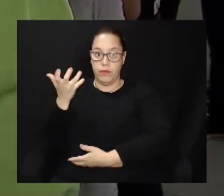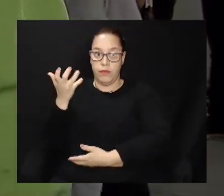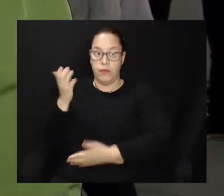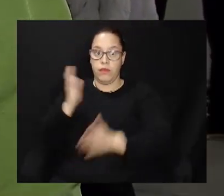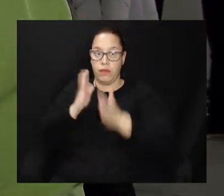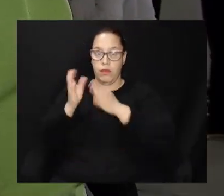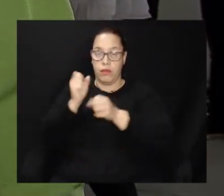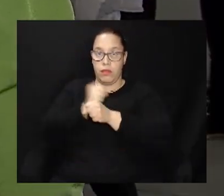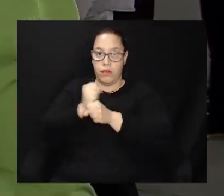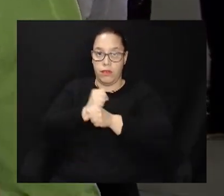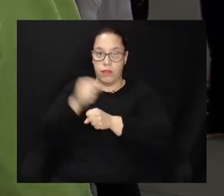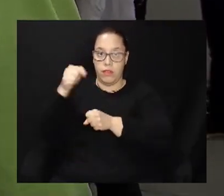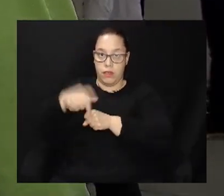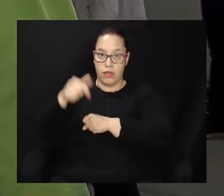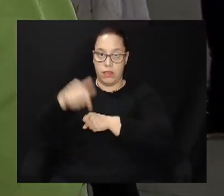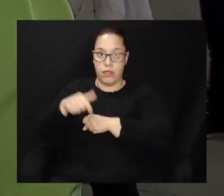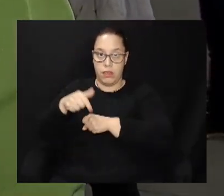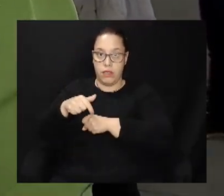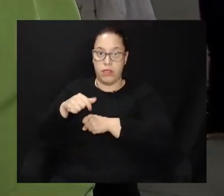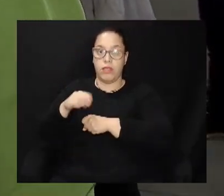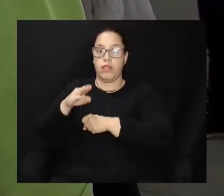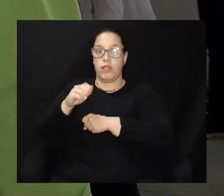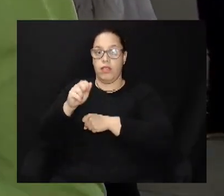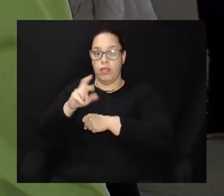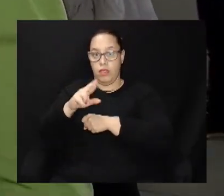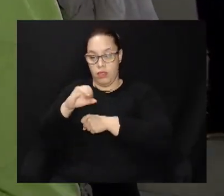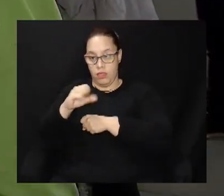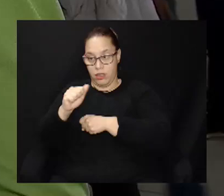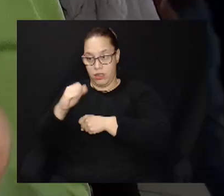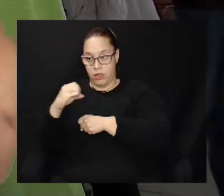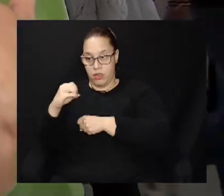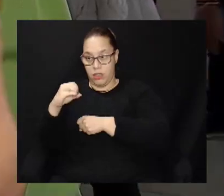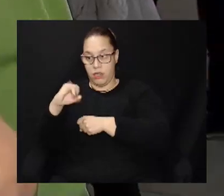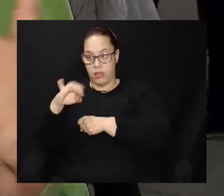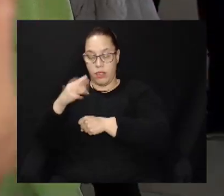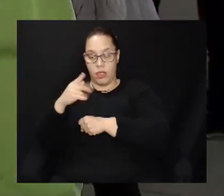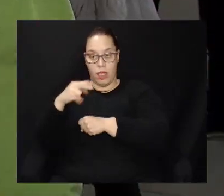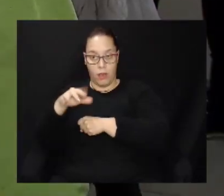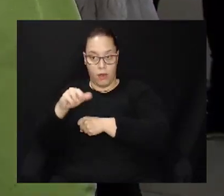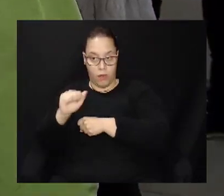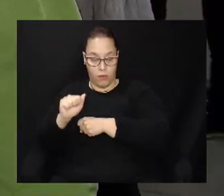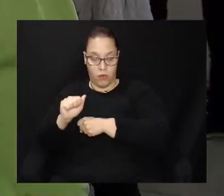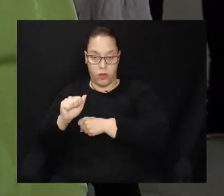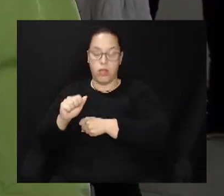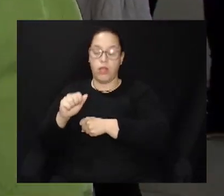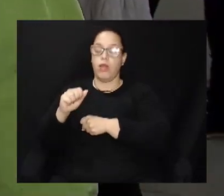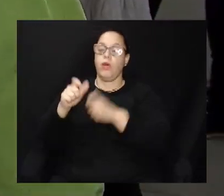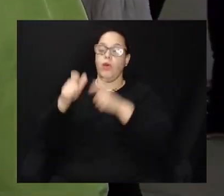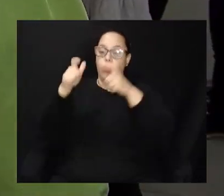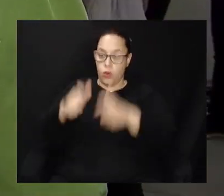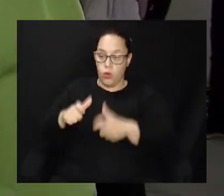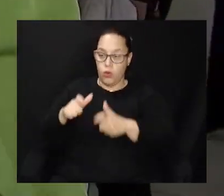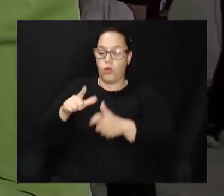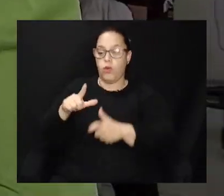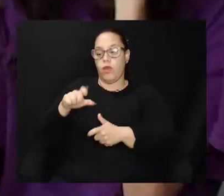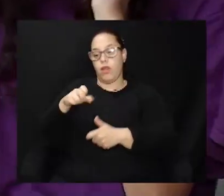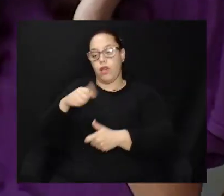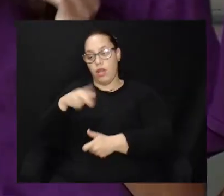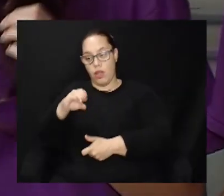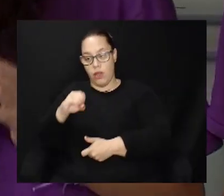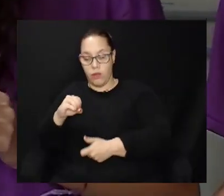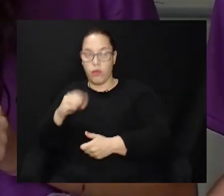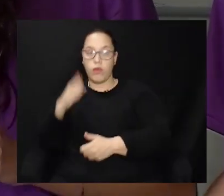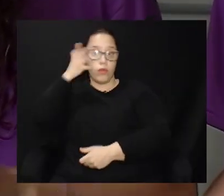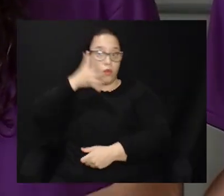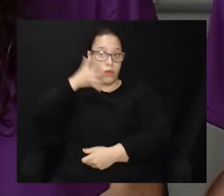no Solar do Barão de Itapura, no Pátio dos Leões. E a feira de hoje tem mesa de debate, tem palestra, uma palestra